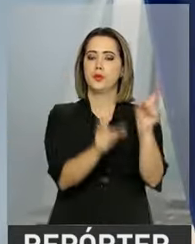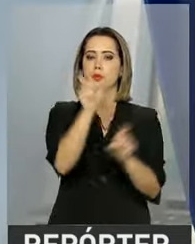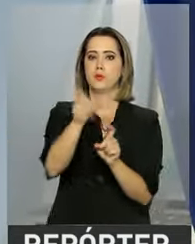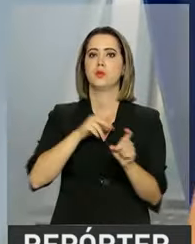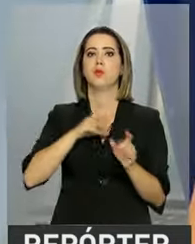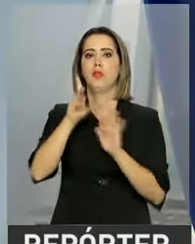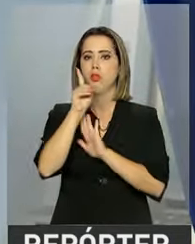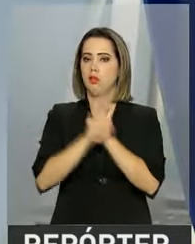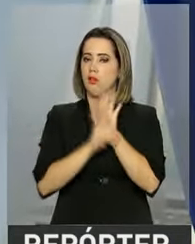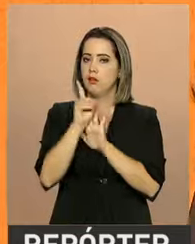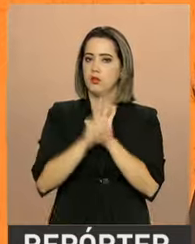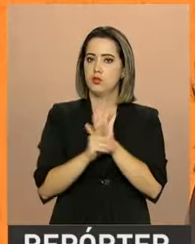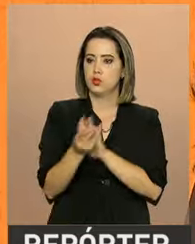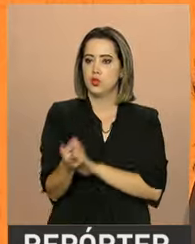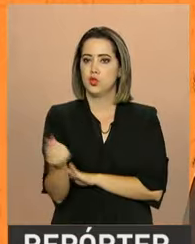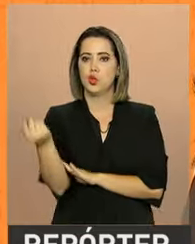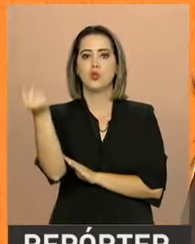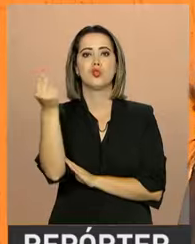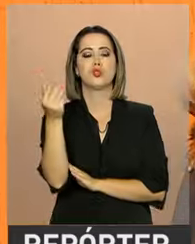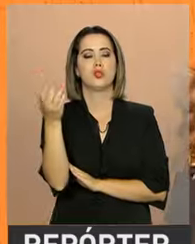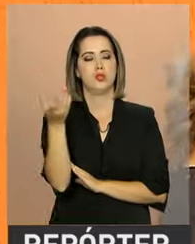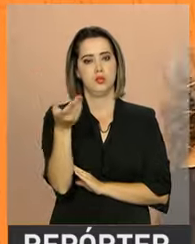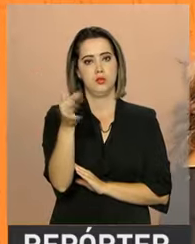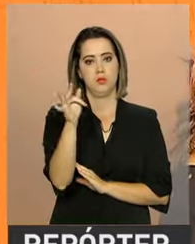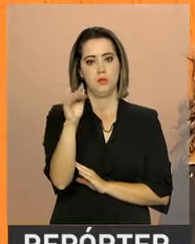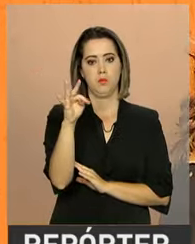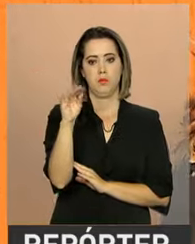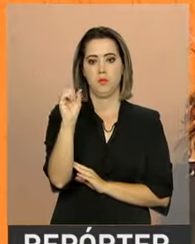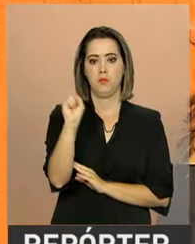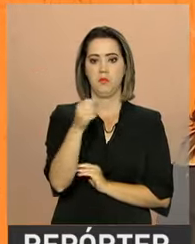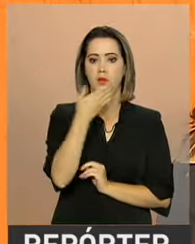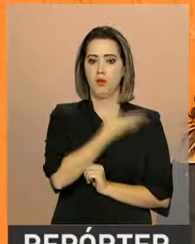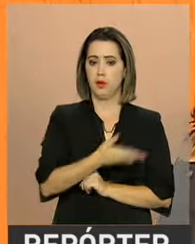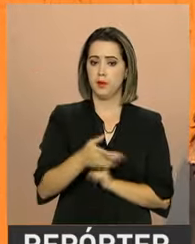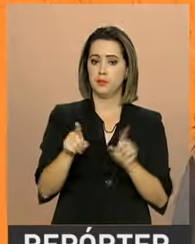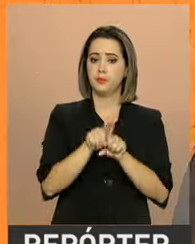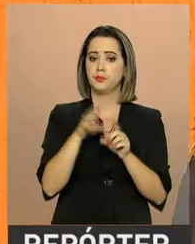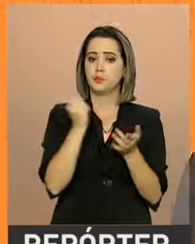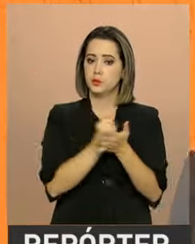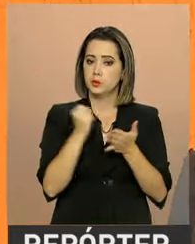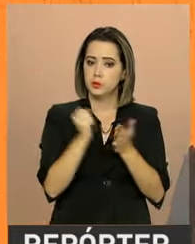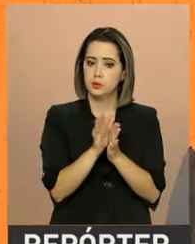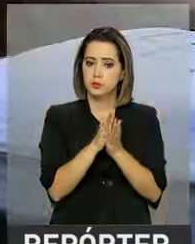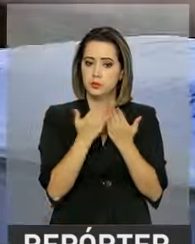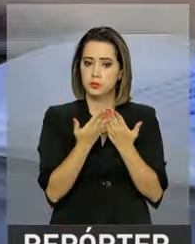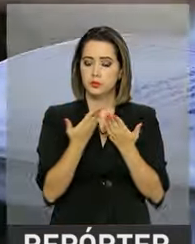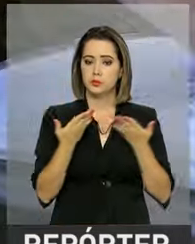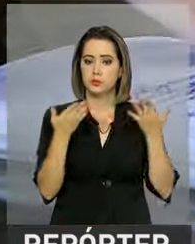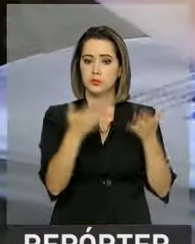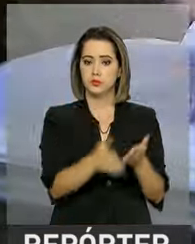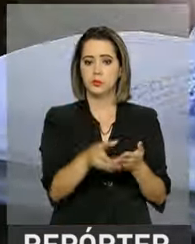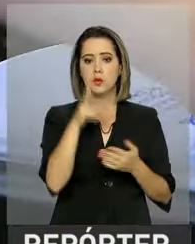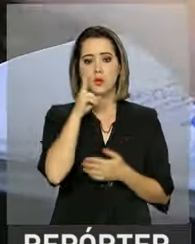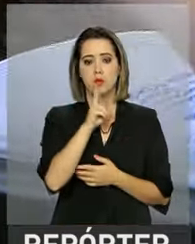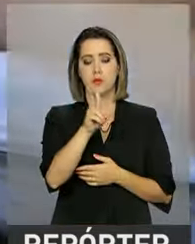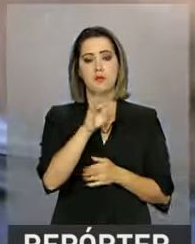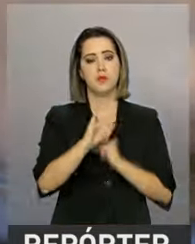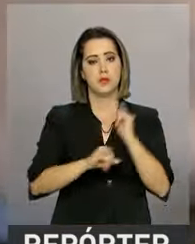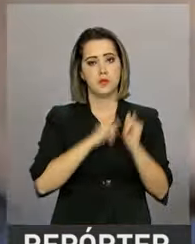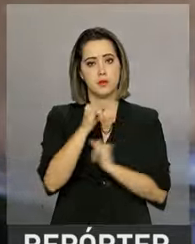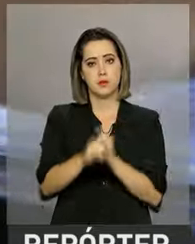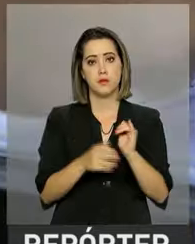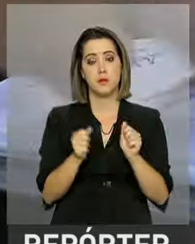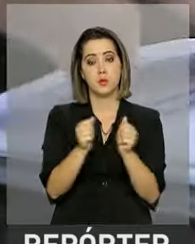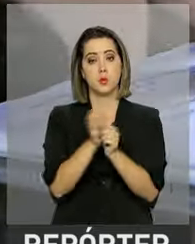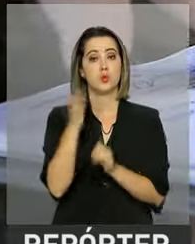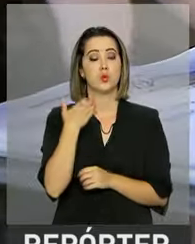T direito ao saque como esta na lista de sistemas que com a carteira de trabalho na mão conferiu as informações com